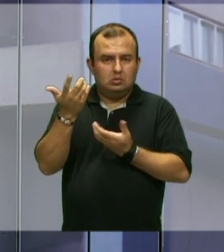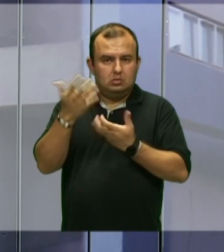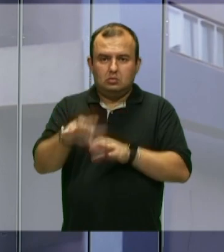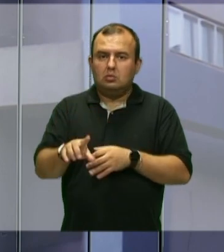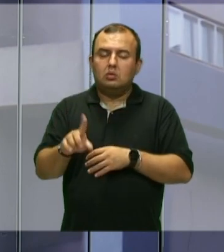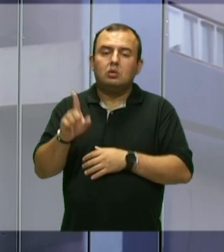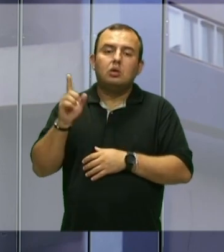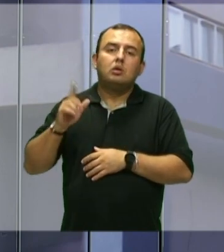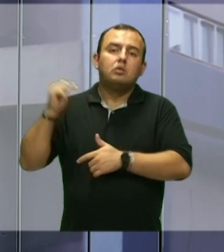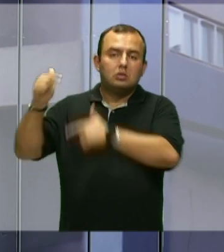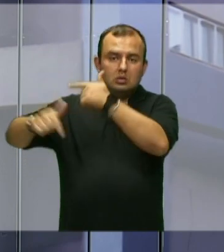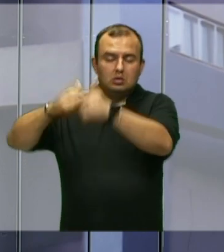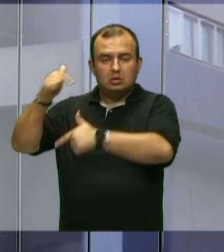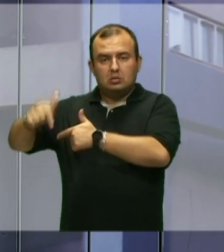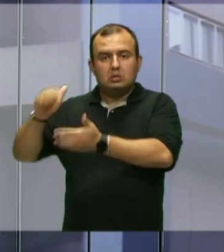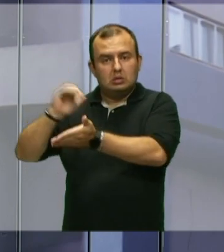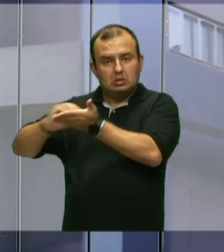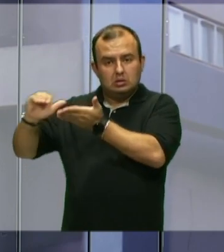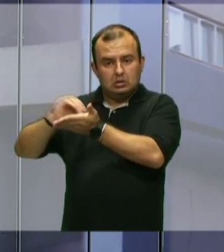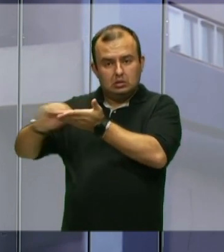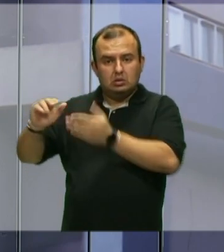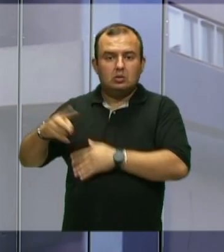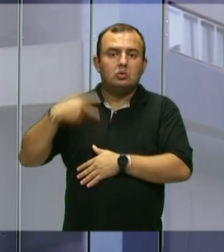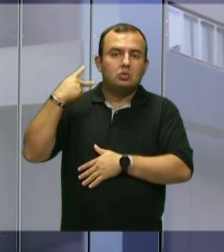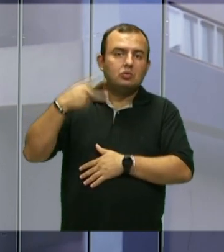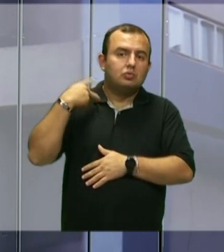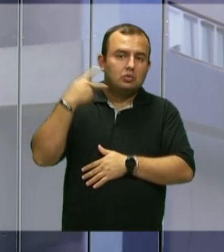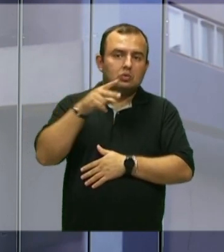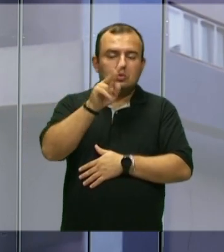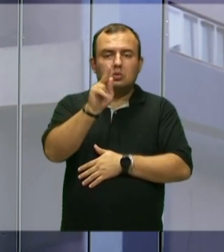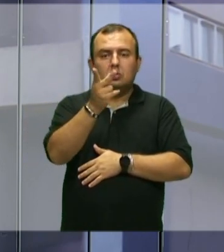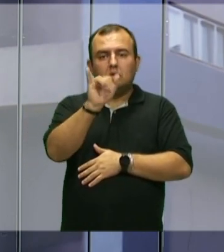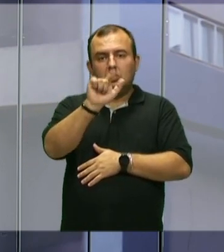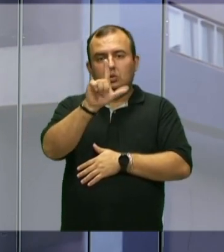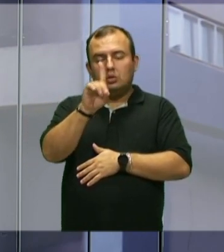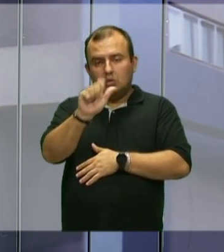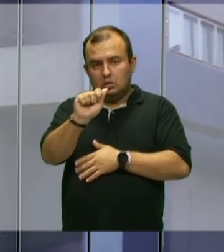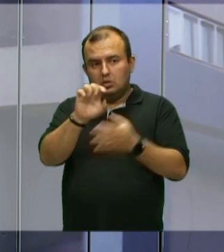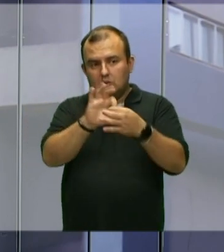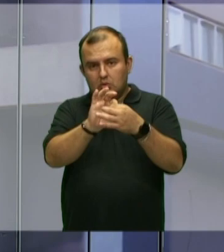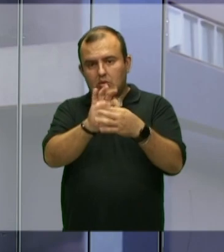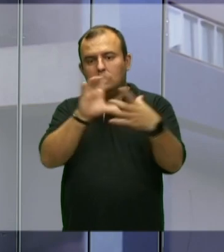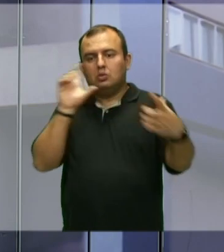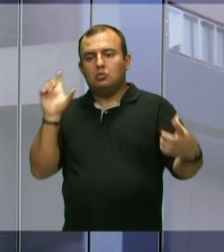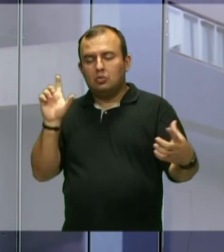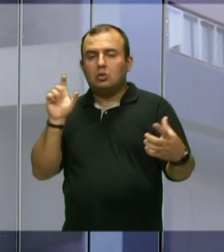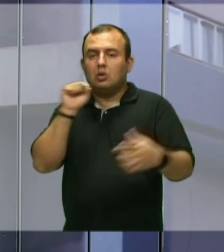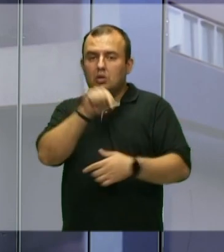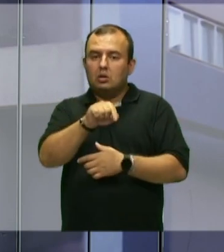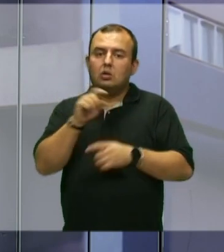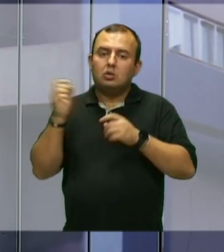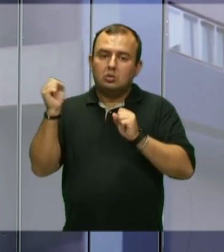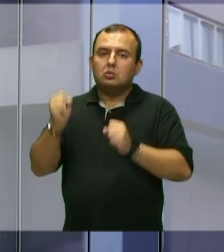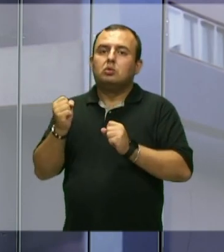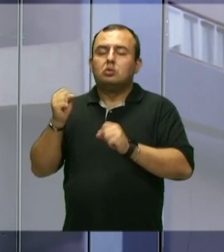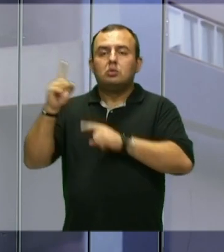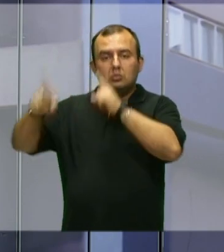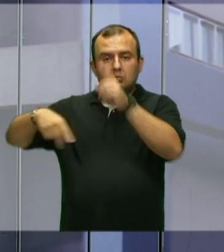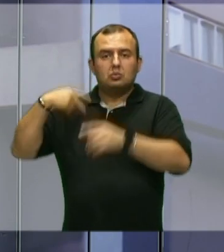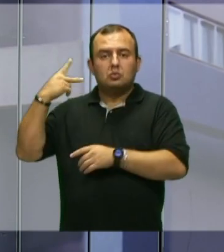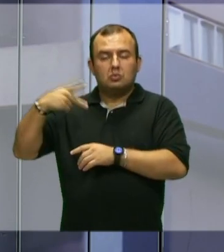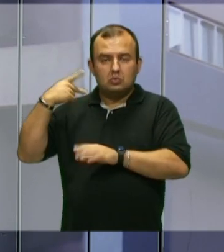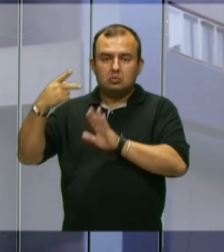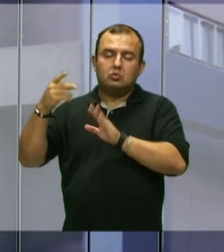ele ocupa a secretaria onde está hoje a vereadora Hilda, que tem que se desligar do cargo, até por conta de poder concorrer às próximas